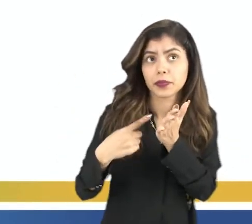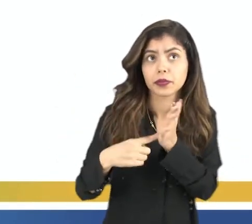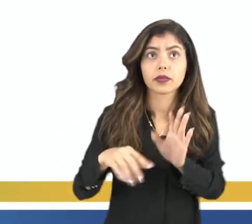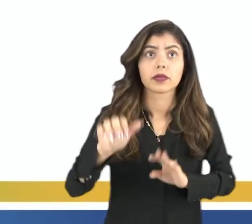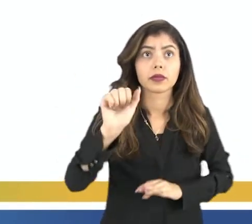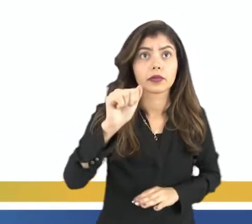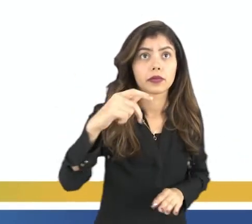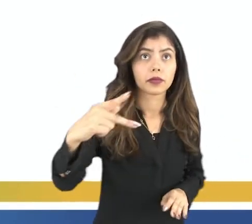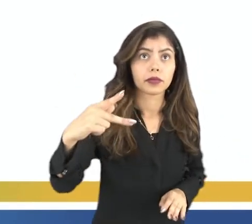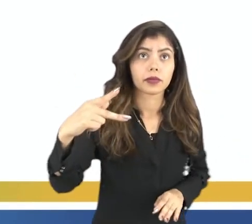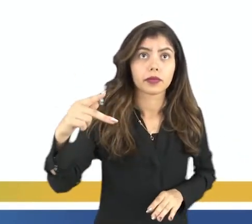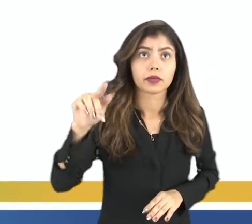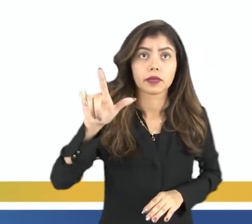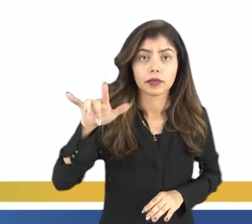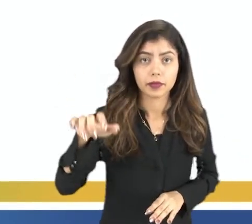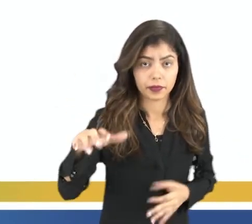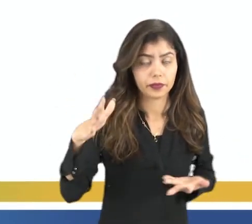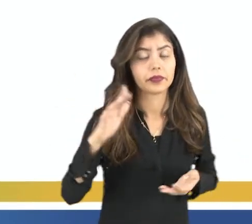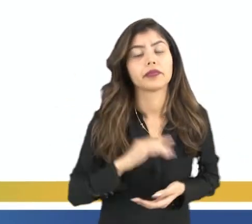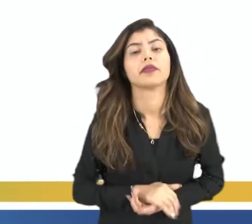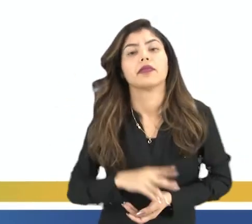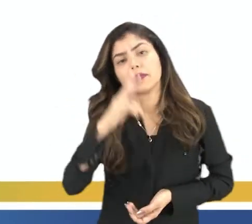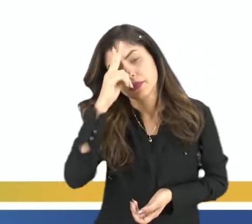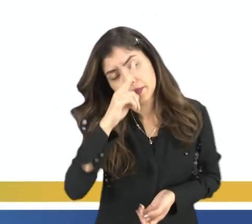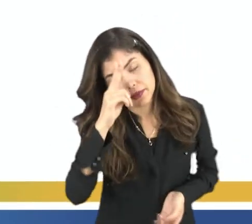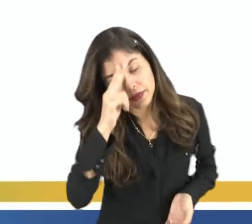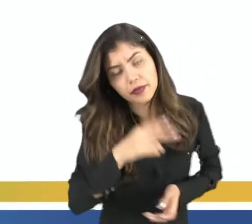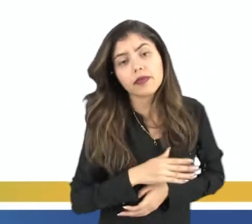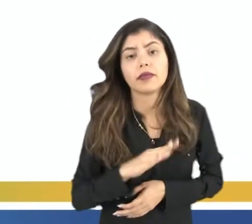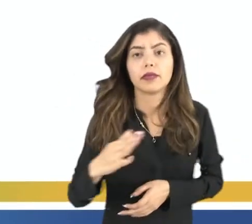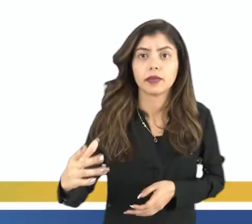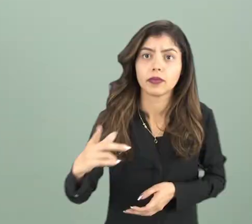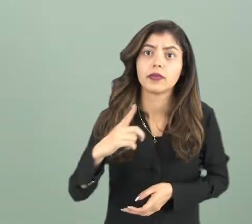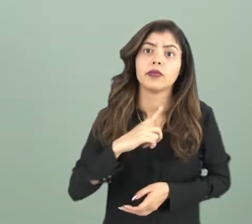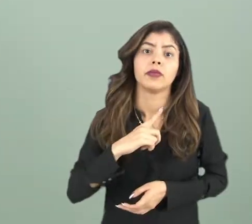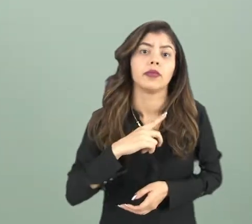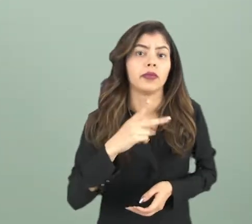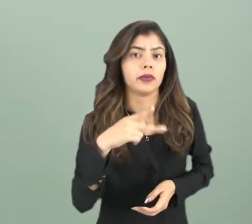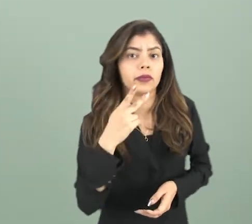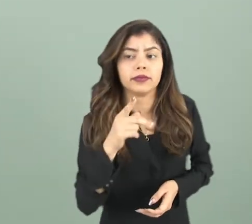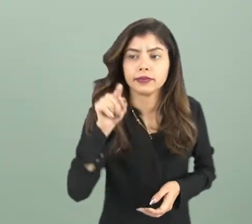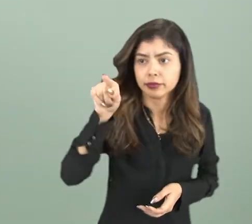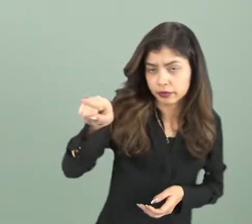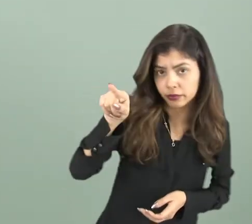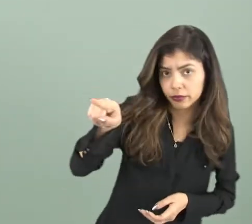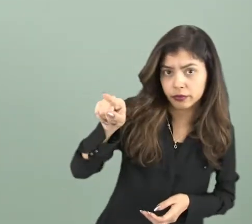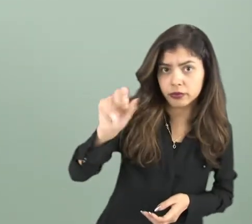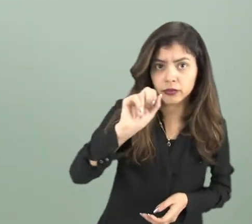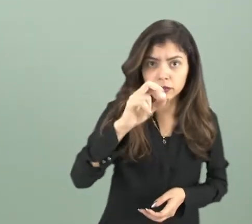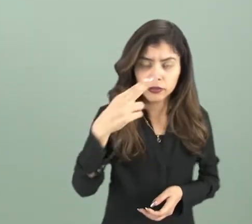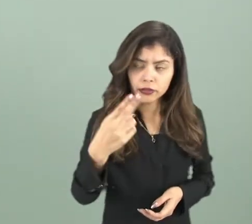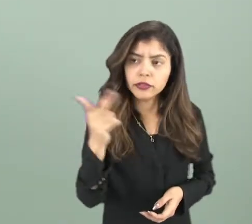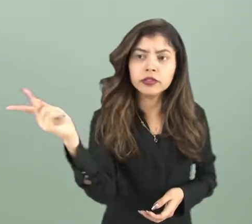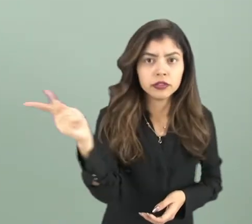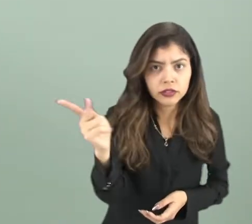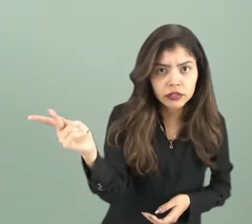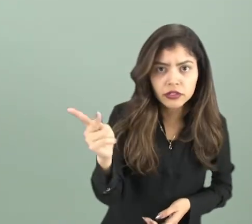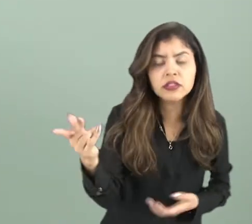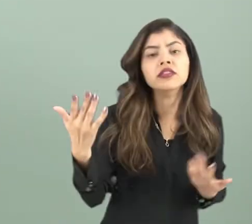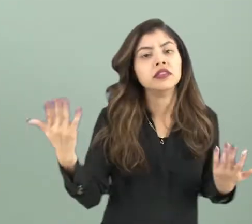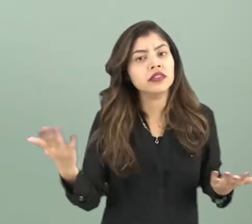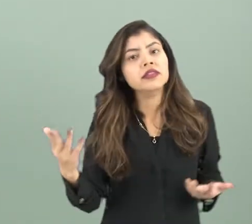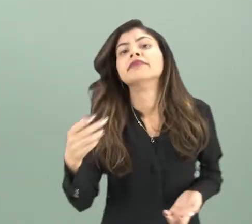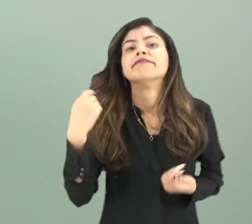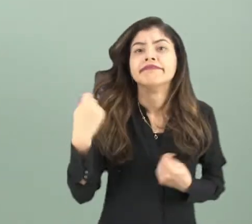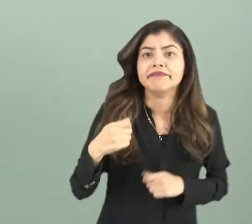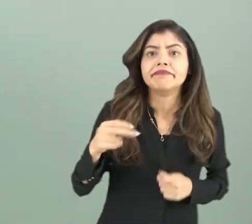apple, com a palavra maçã. Lembra que quando eu quero falar ele ou ela, que não é para pessoa, eu tenho que